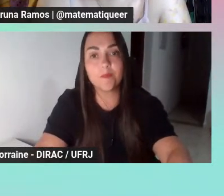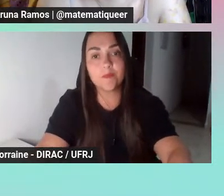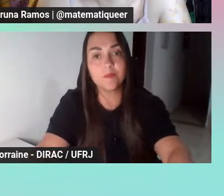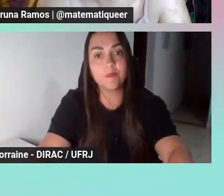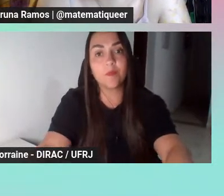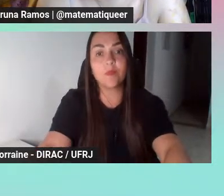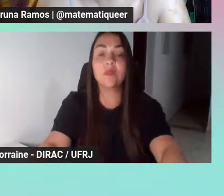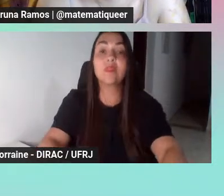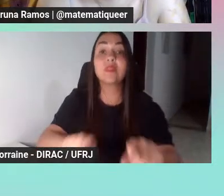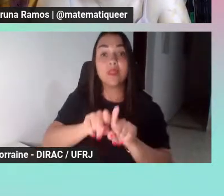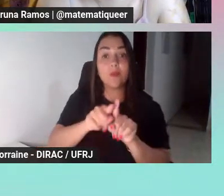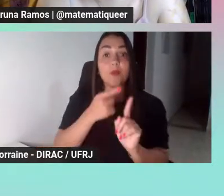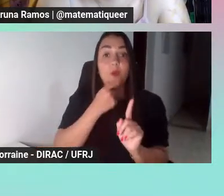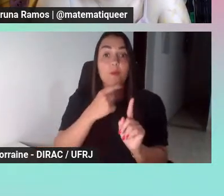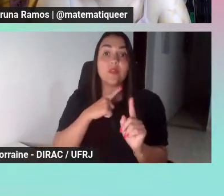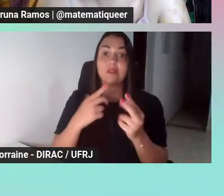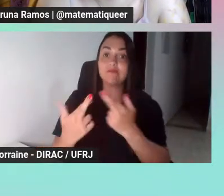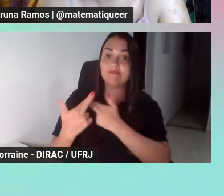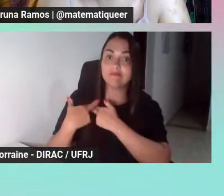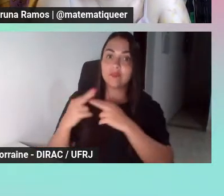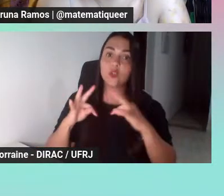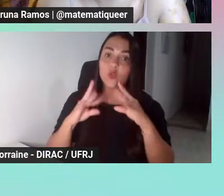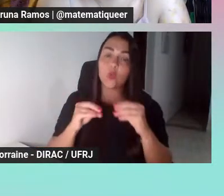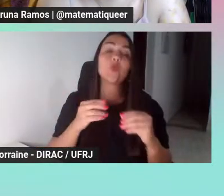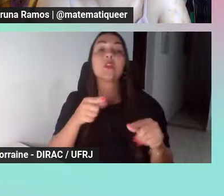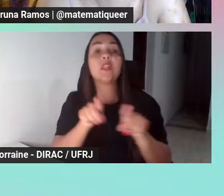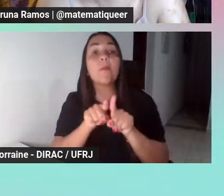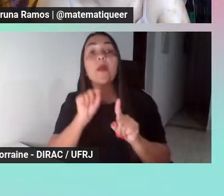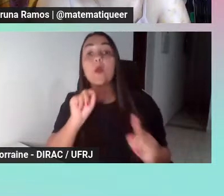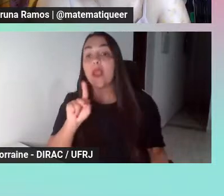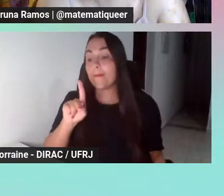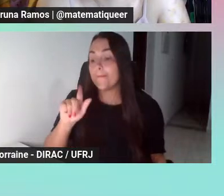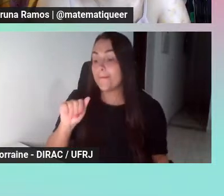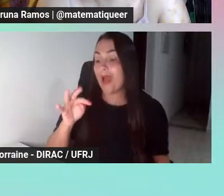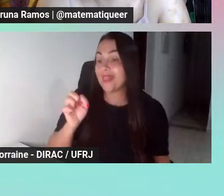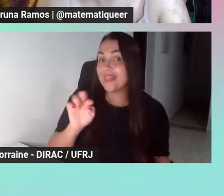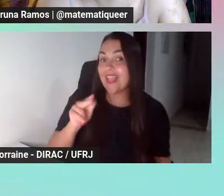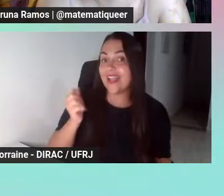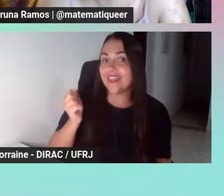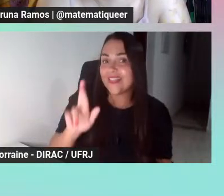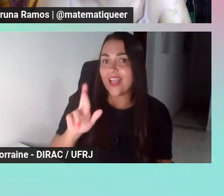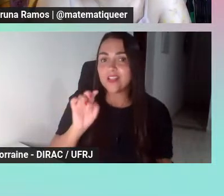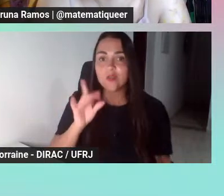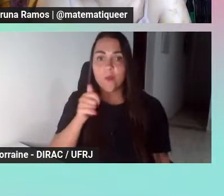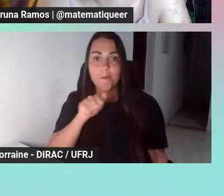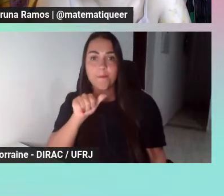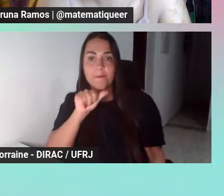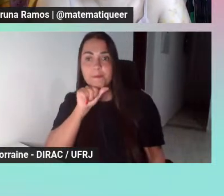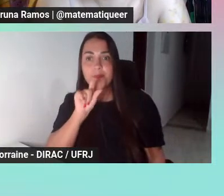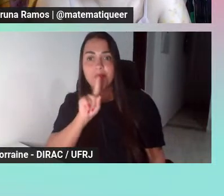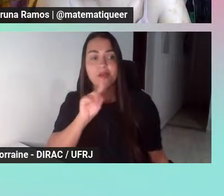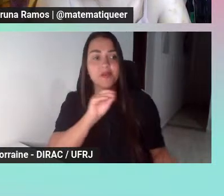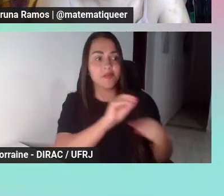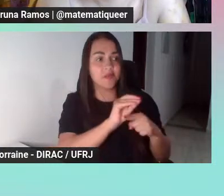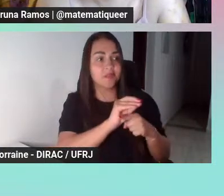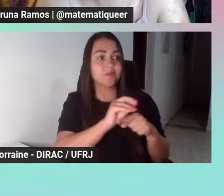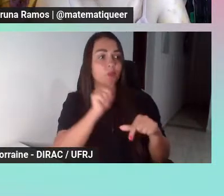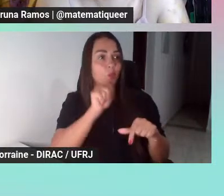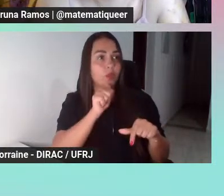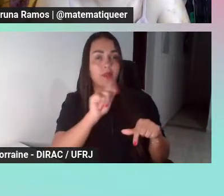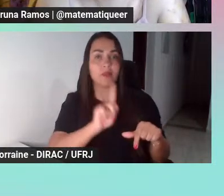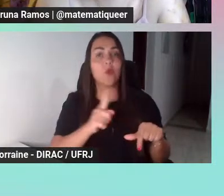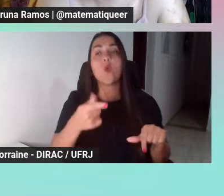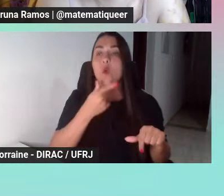também. Vamos aprender filhos, a paternar também, né? Os meus filhos são assim, né? E eu acho que o